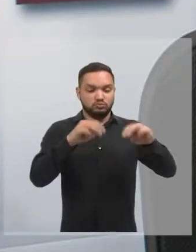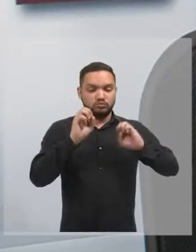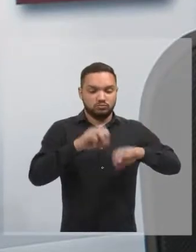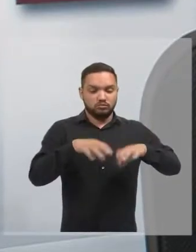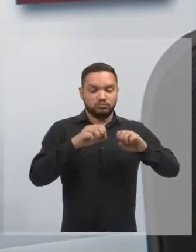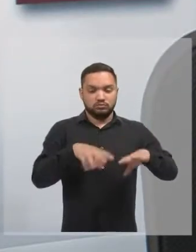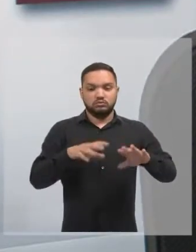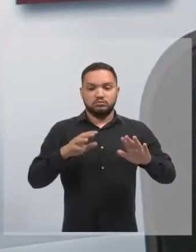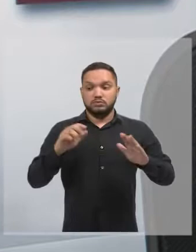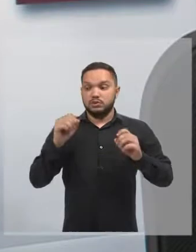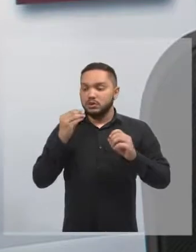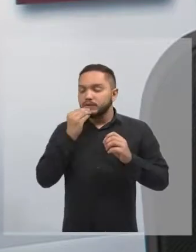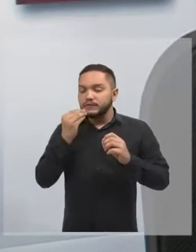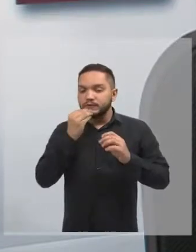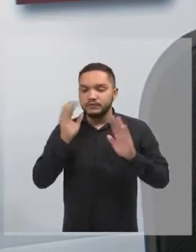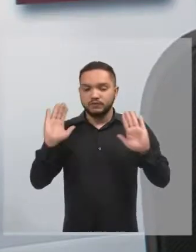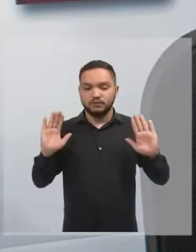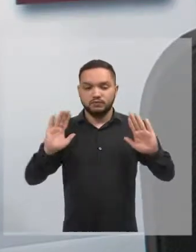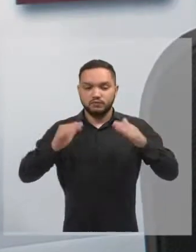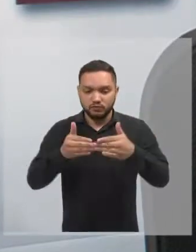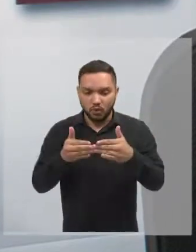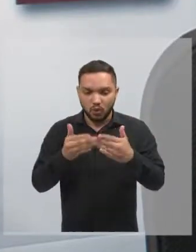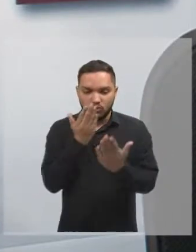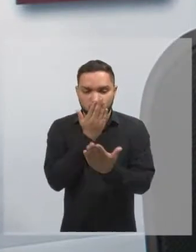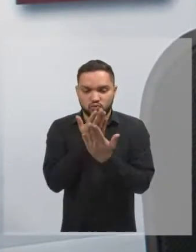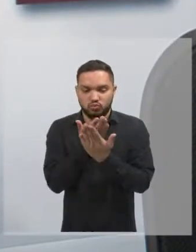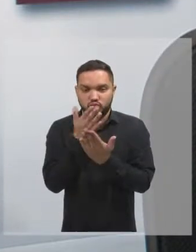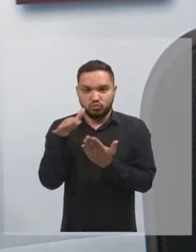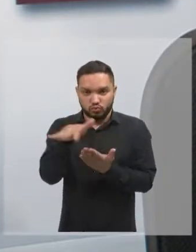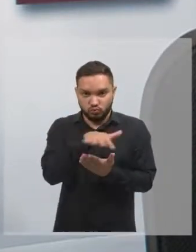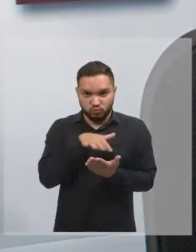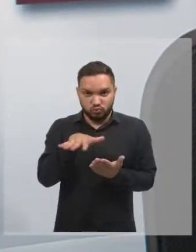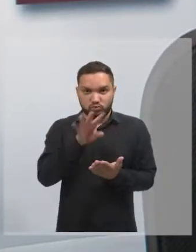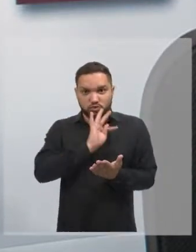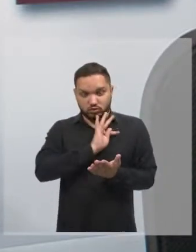da Educação se centralizassem na discussão técnica